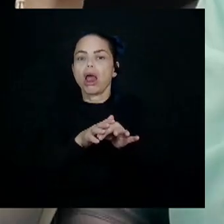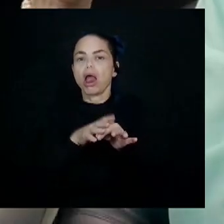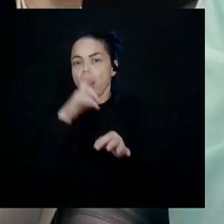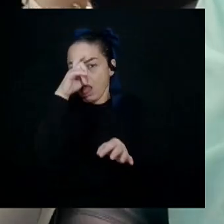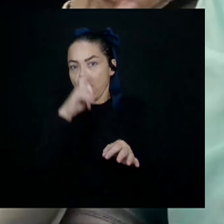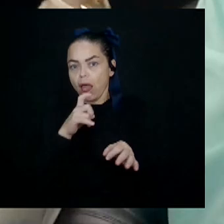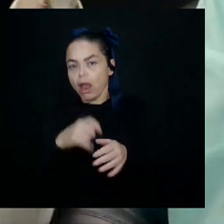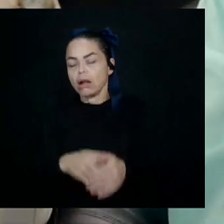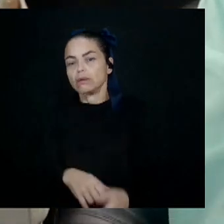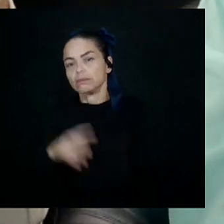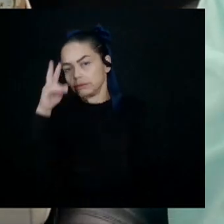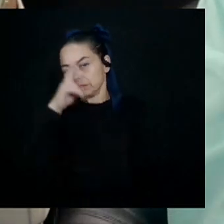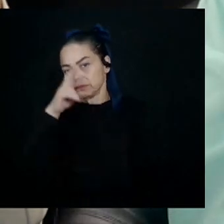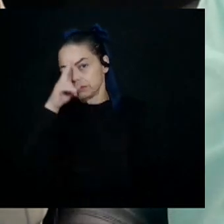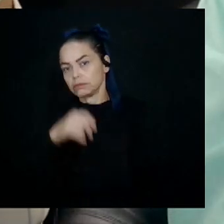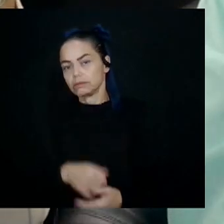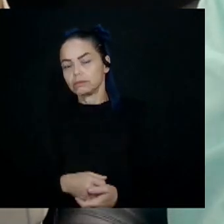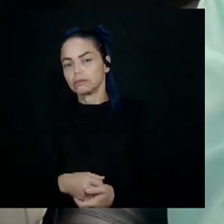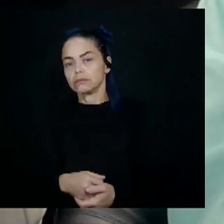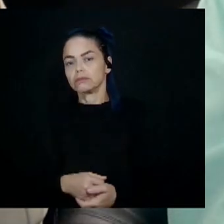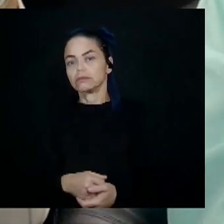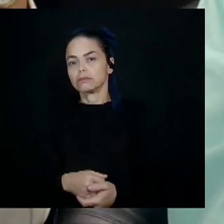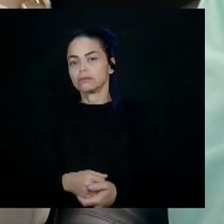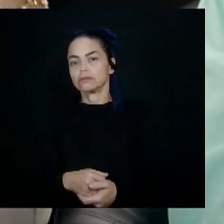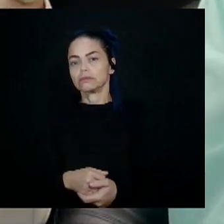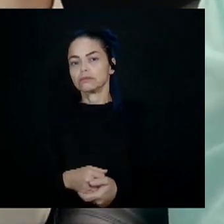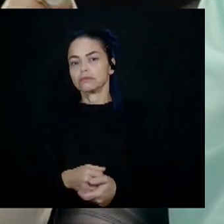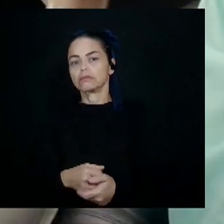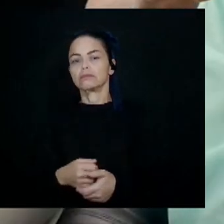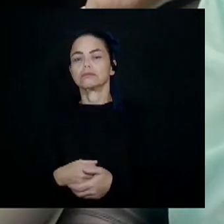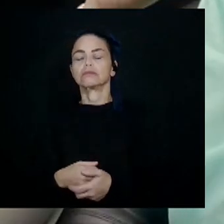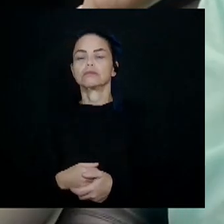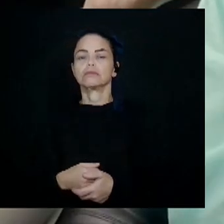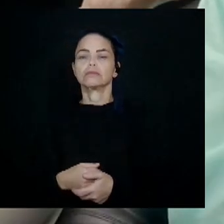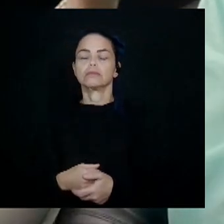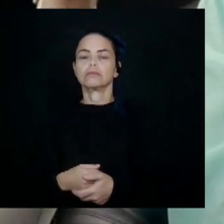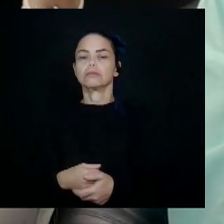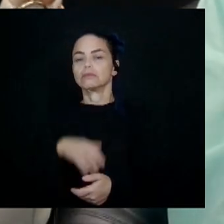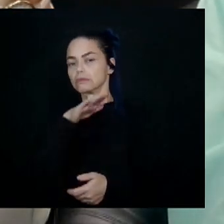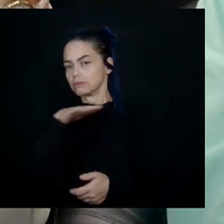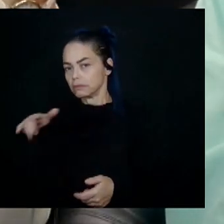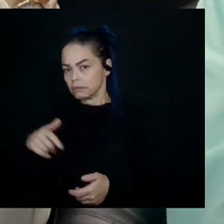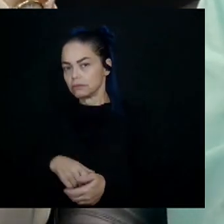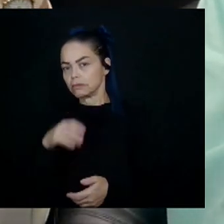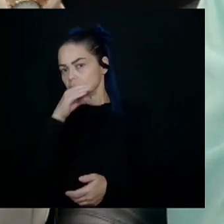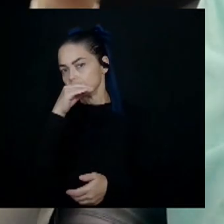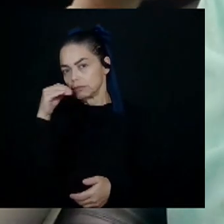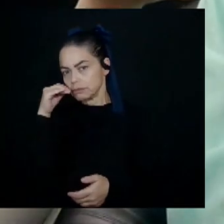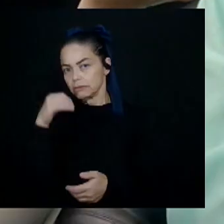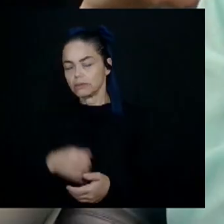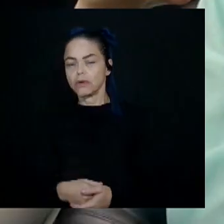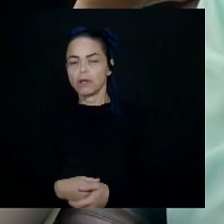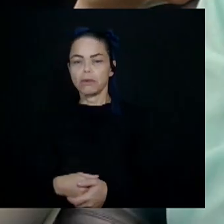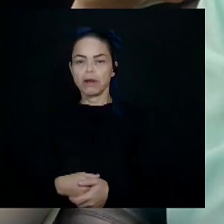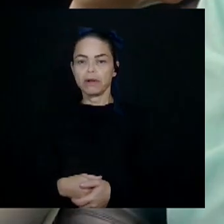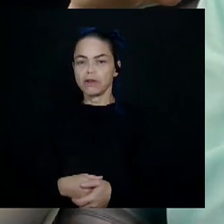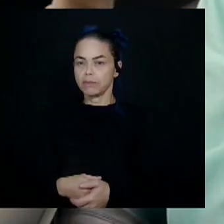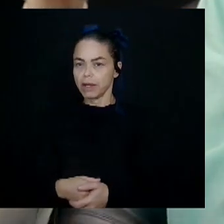que acontece. Mesmo nas crianças e nos adolescentes que não